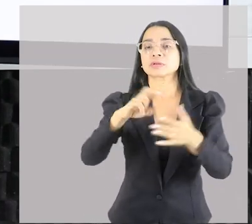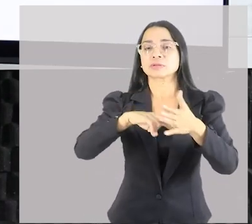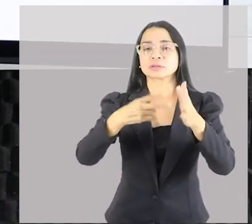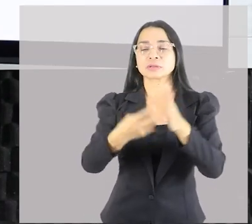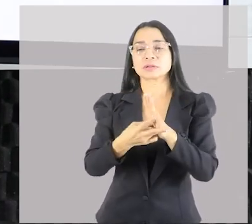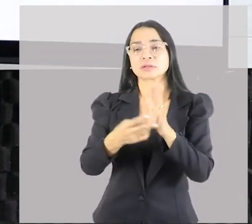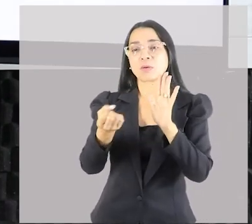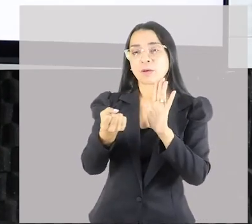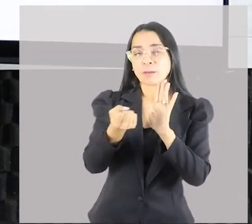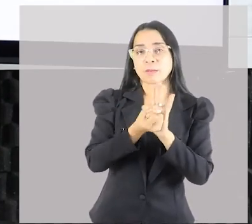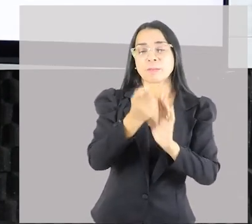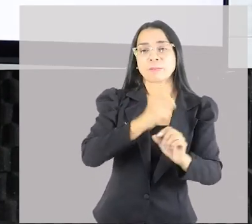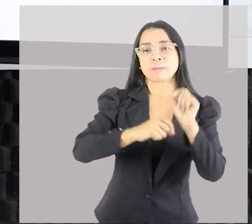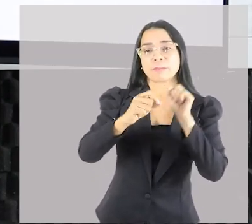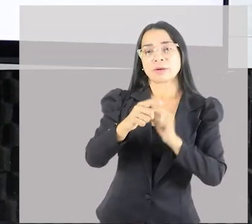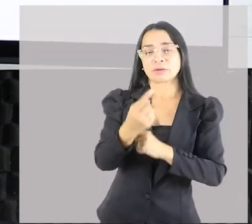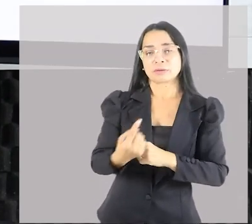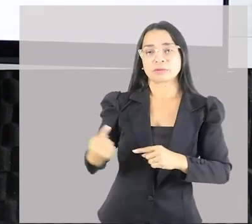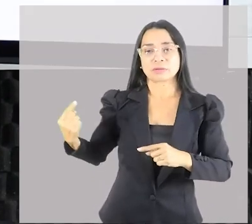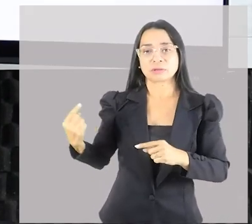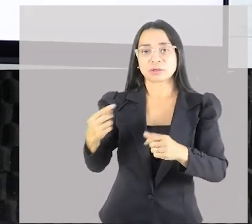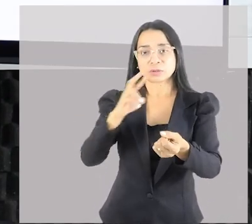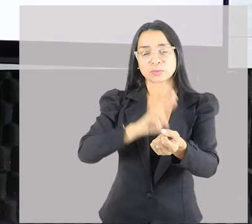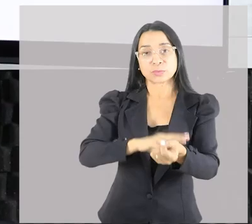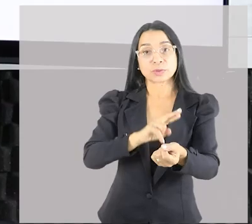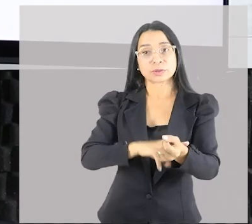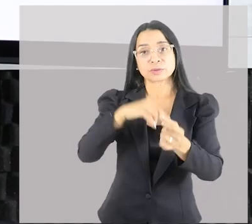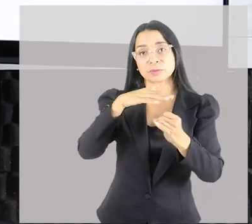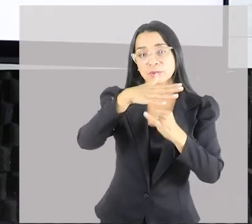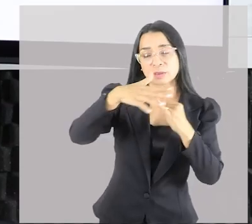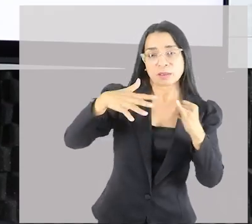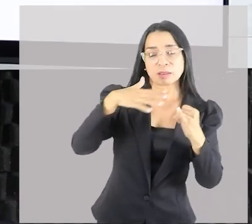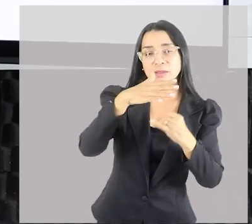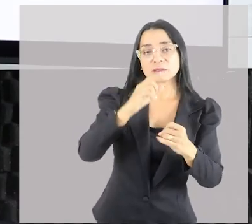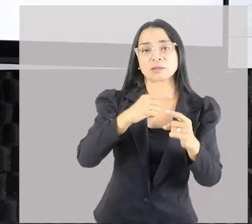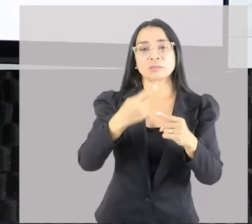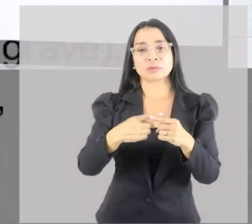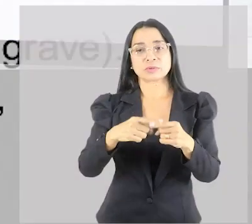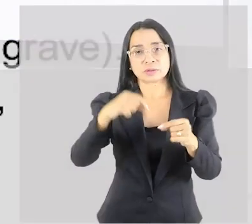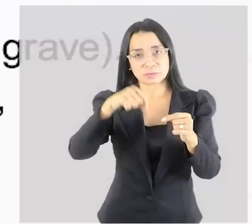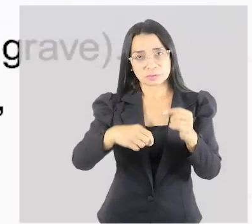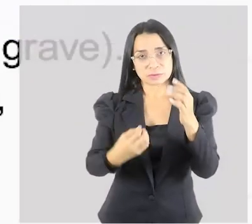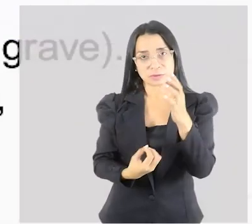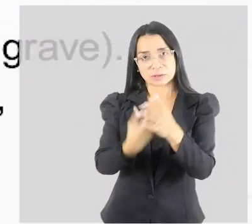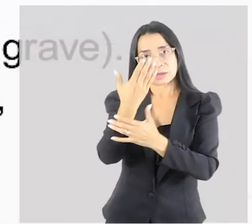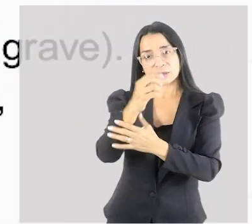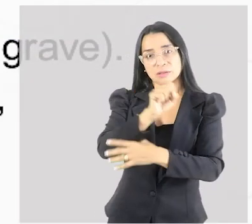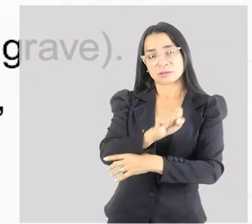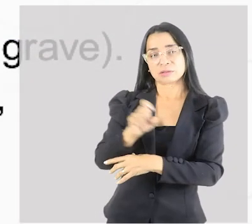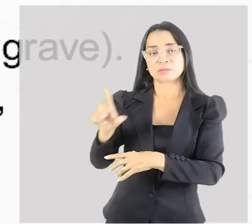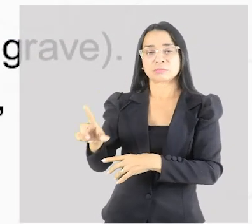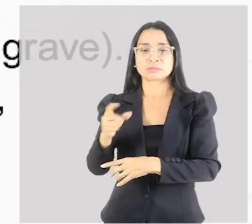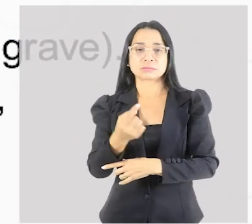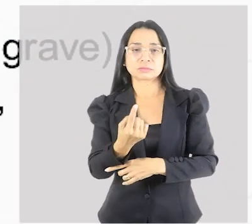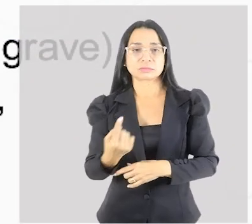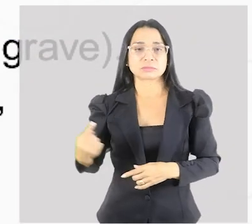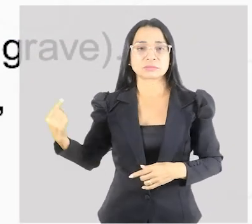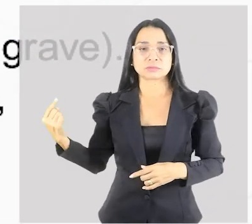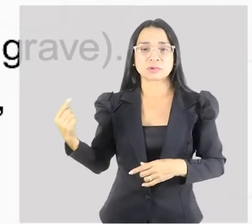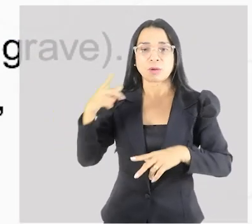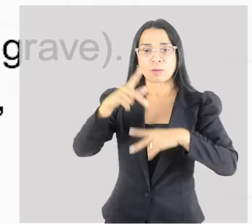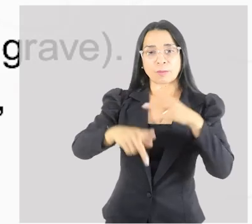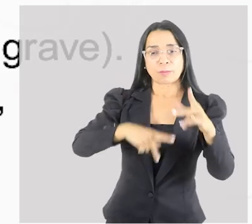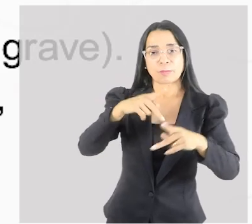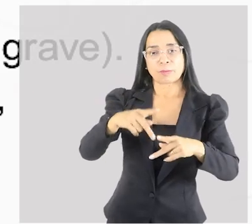uma marca registrada do sotaque de matraca ou sotaque da ilha. Por que é sotaque da ilha? Porque foi criado na ilha de São Luís. É o mais